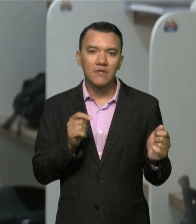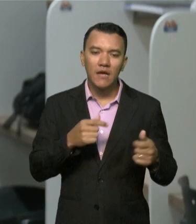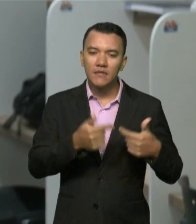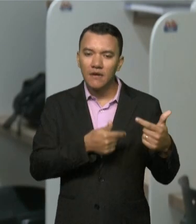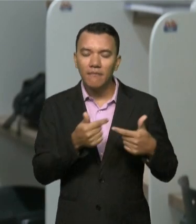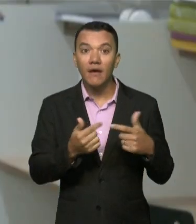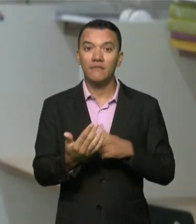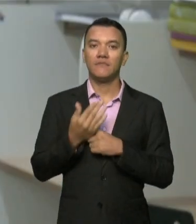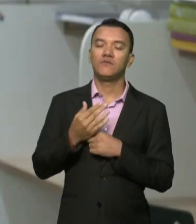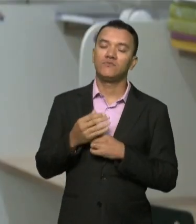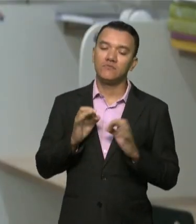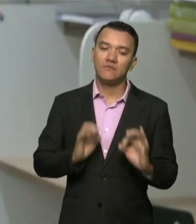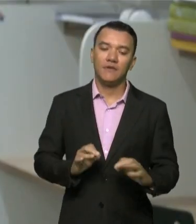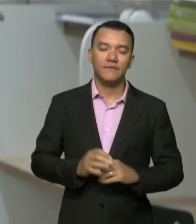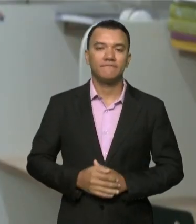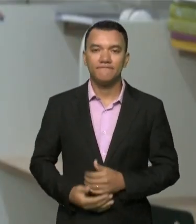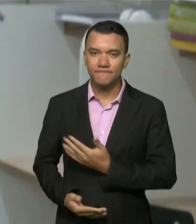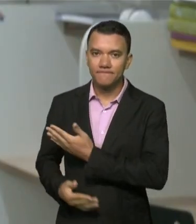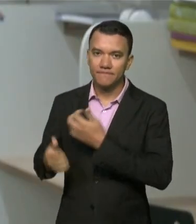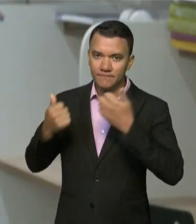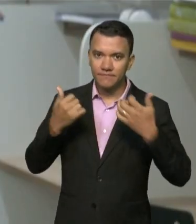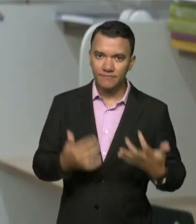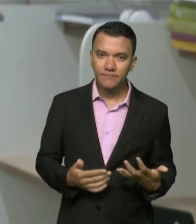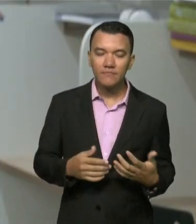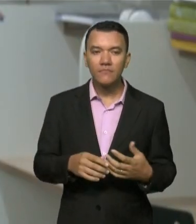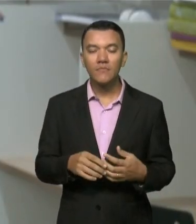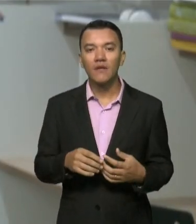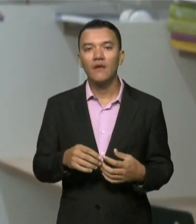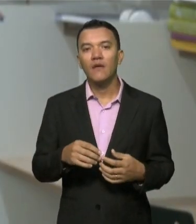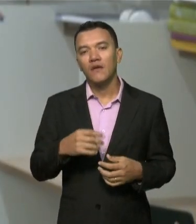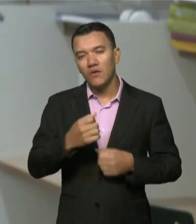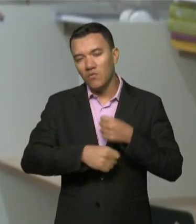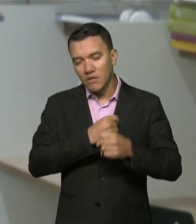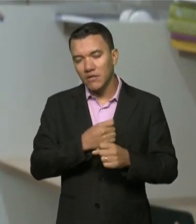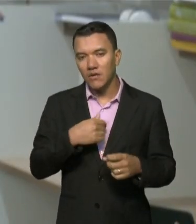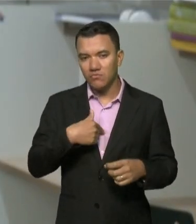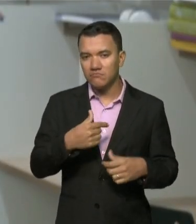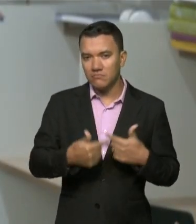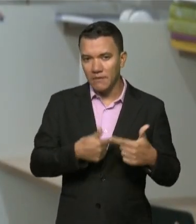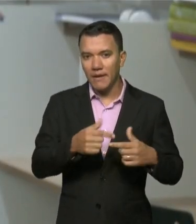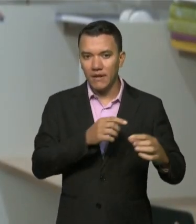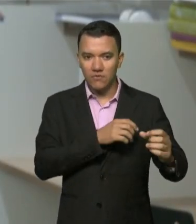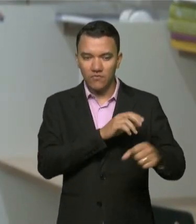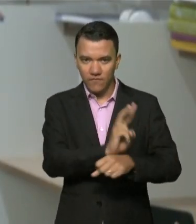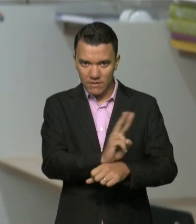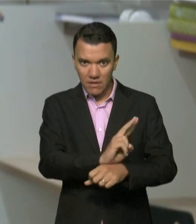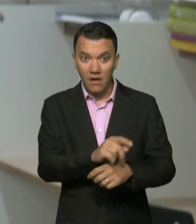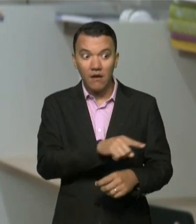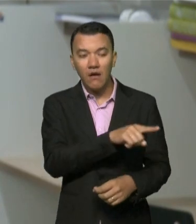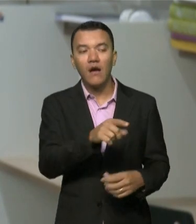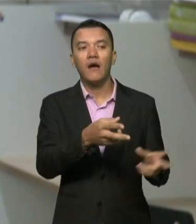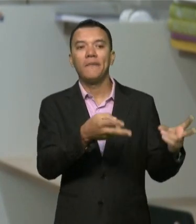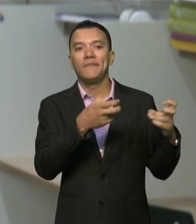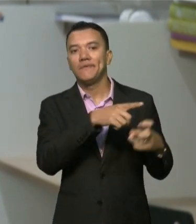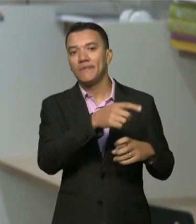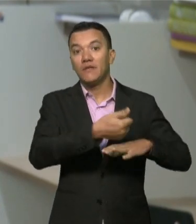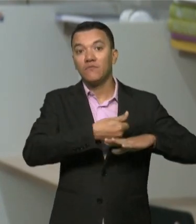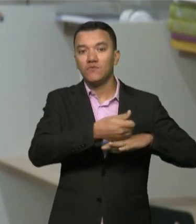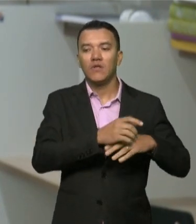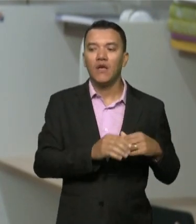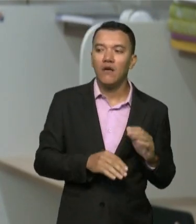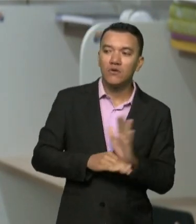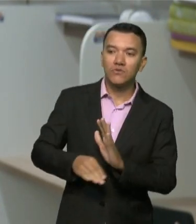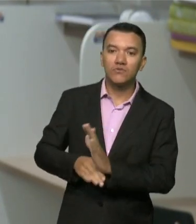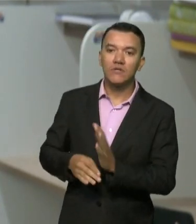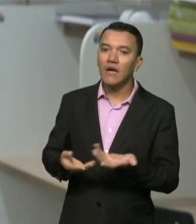seu aprendizado. Depois que eu fui fiscal, eu percebi o quanto eles estão lá para tentar ajudar a gente, que de forma que